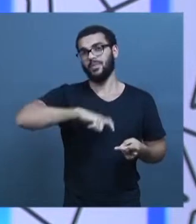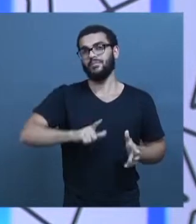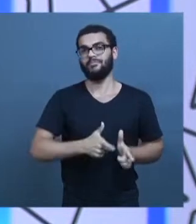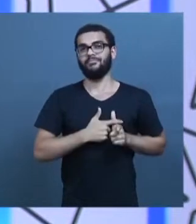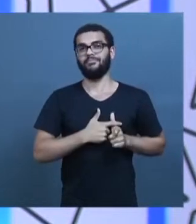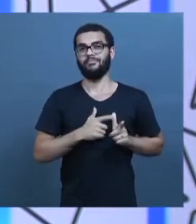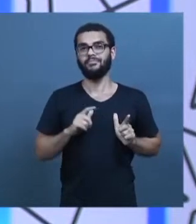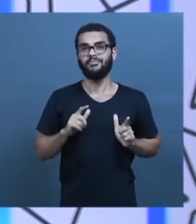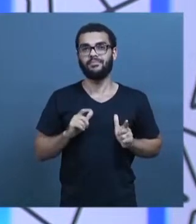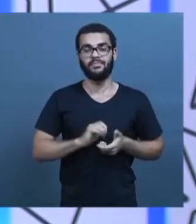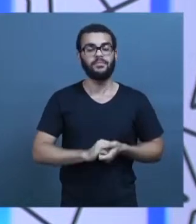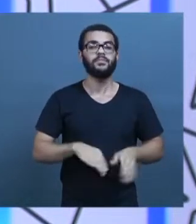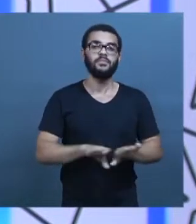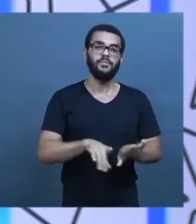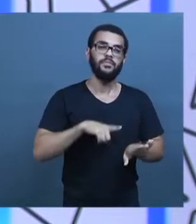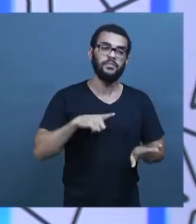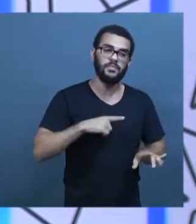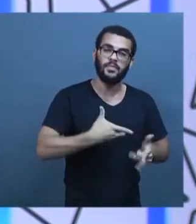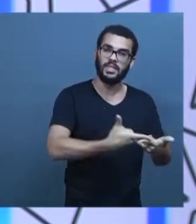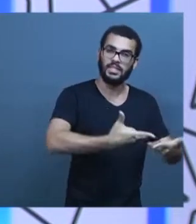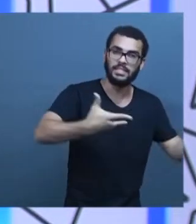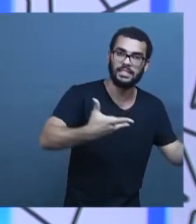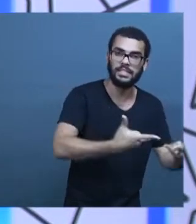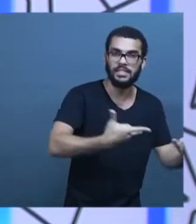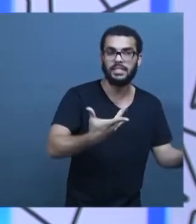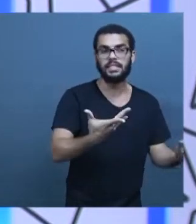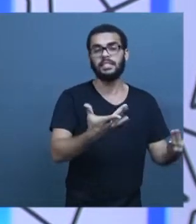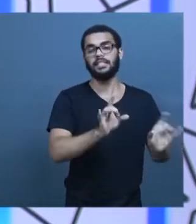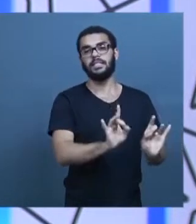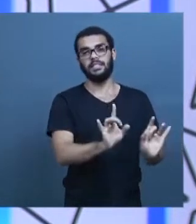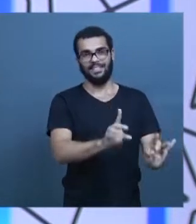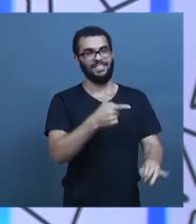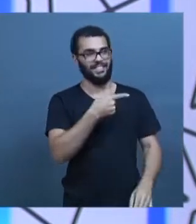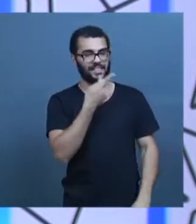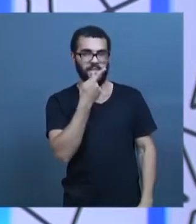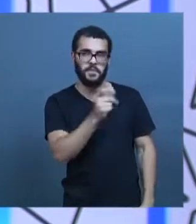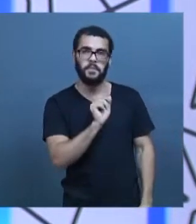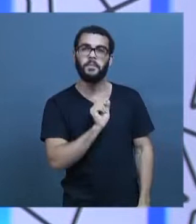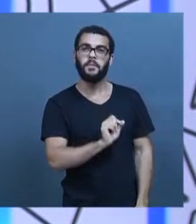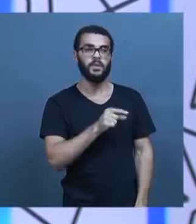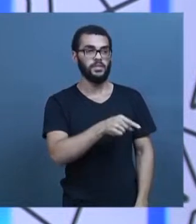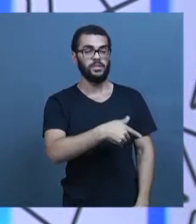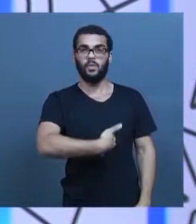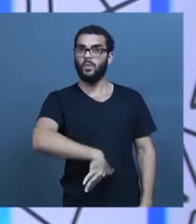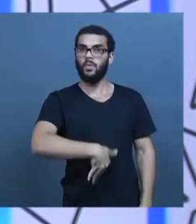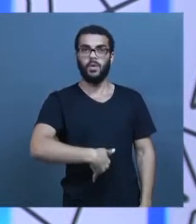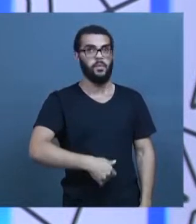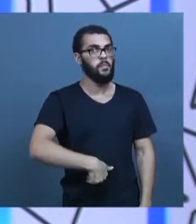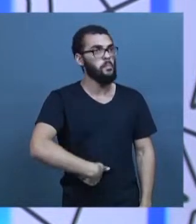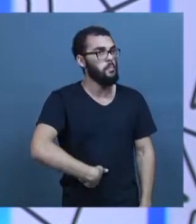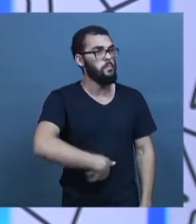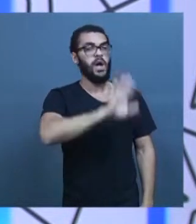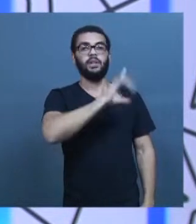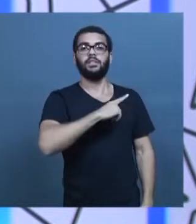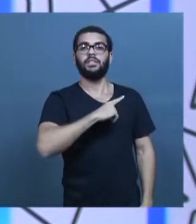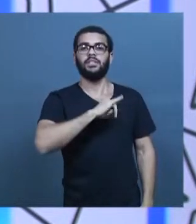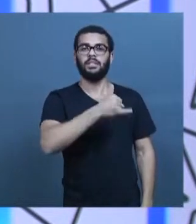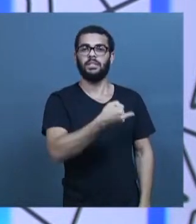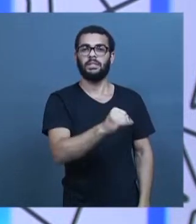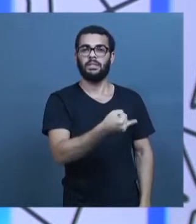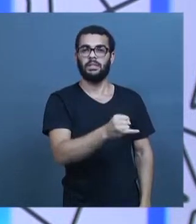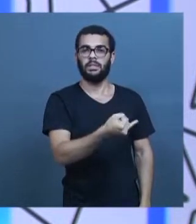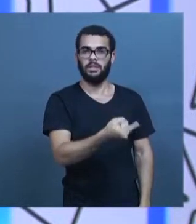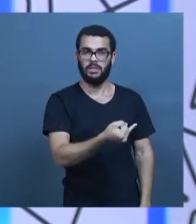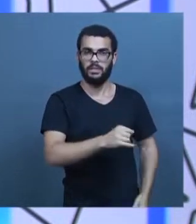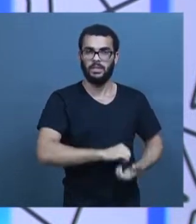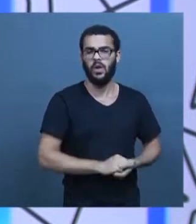o cheque especial, como a professora Luciana alertou, é uma das maiores taxas que são operacionalizadas no mercado.